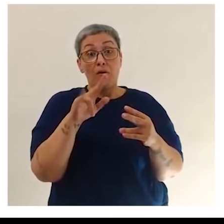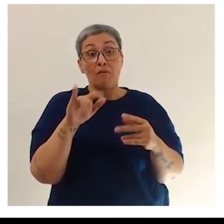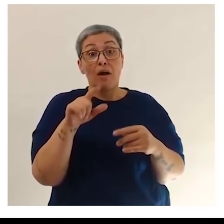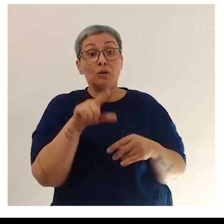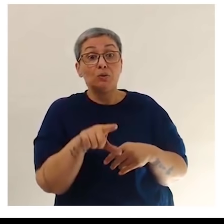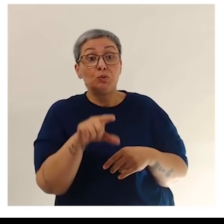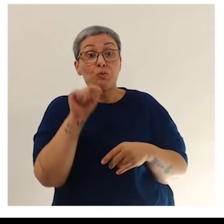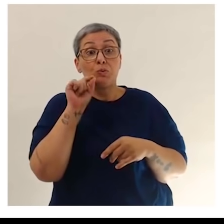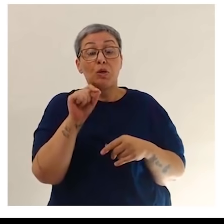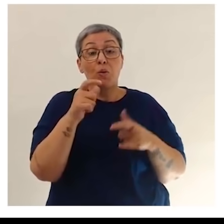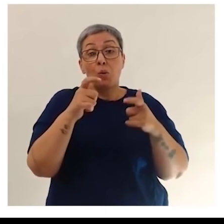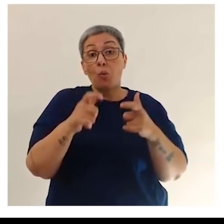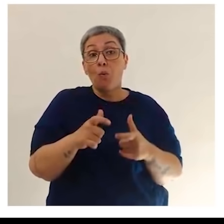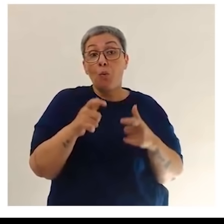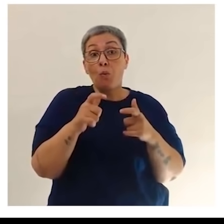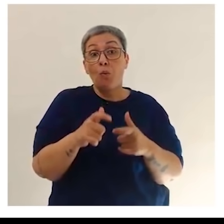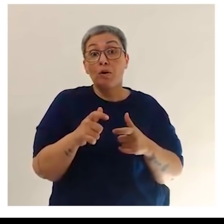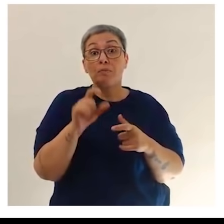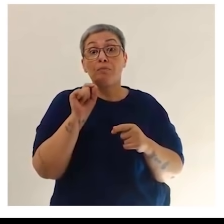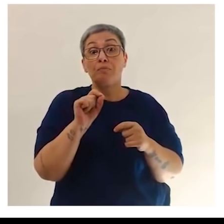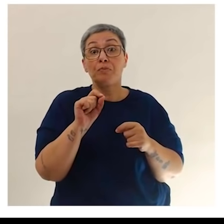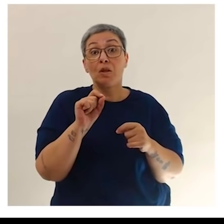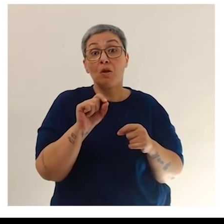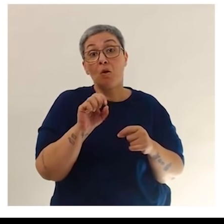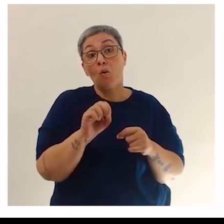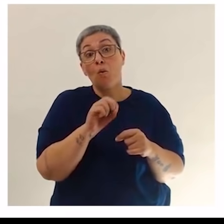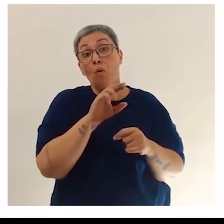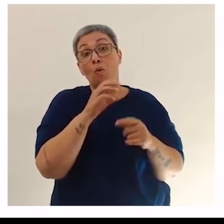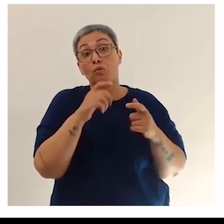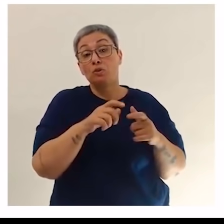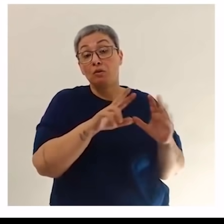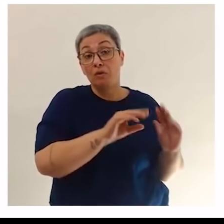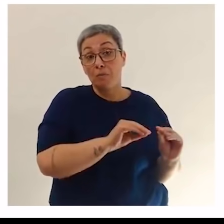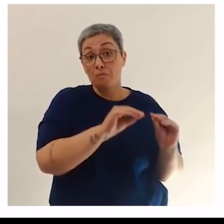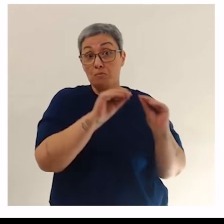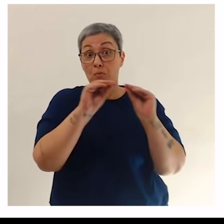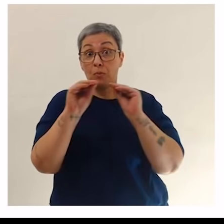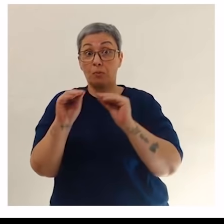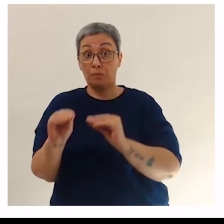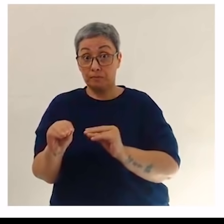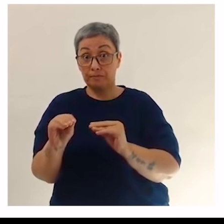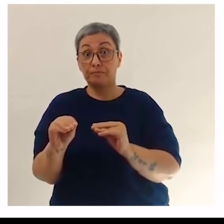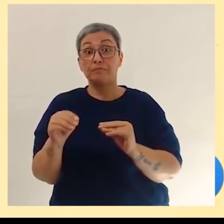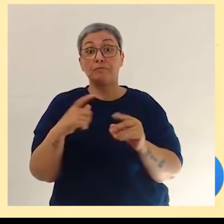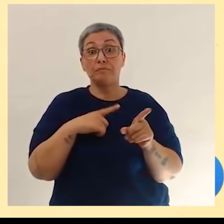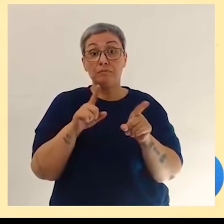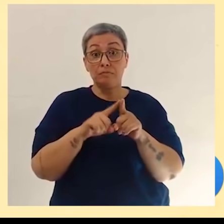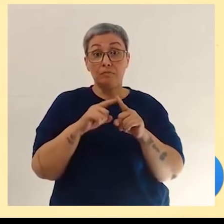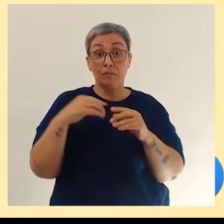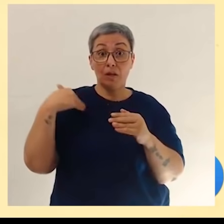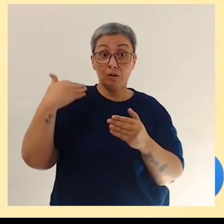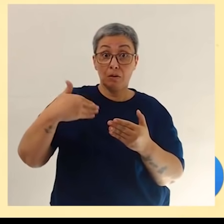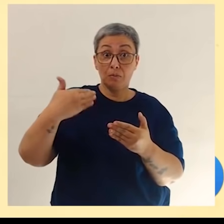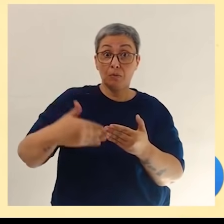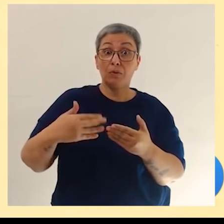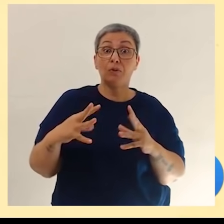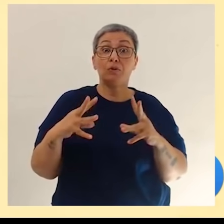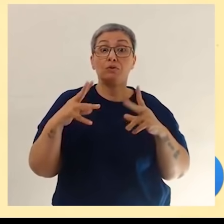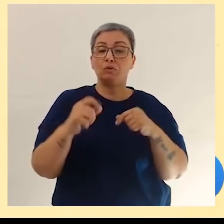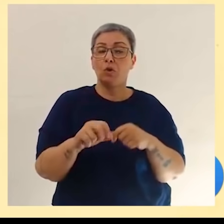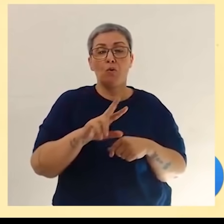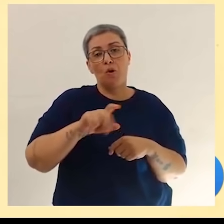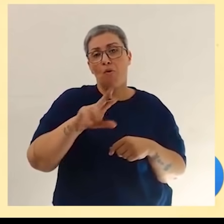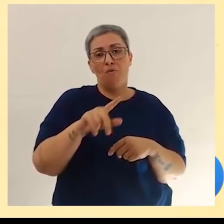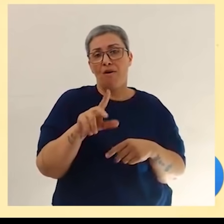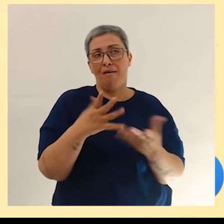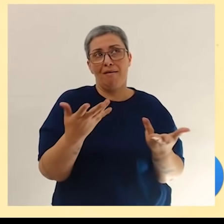vai escolher o local para onde ela vai, aqui nesse processo todo, ela